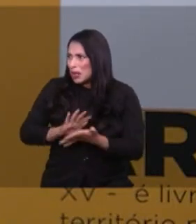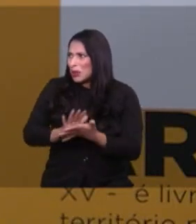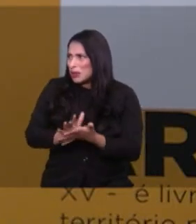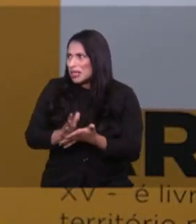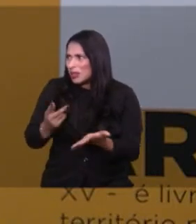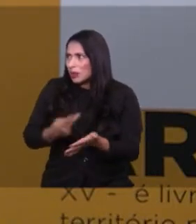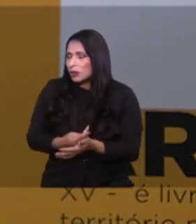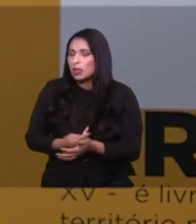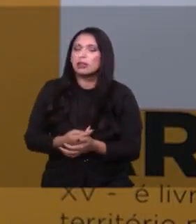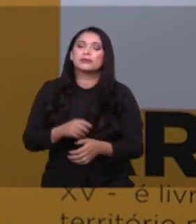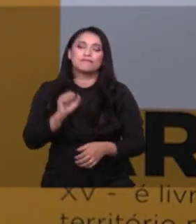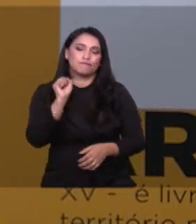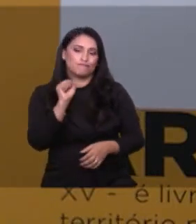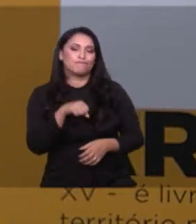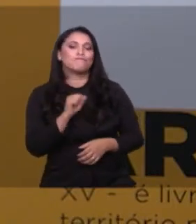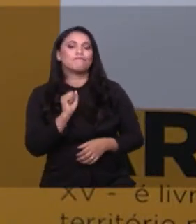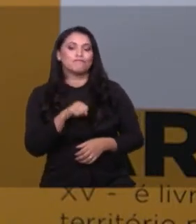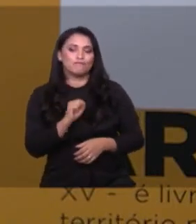Sim.